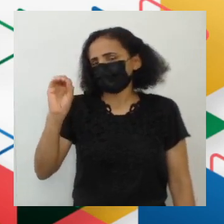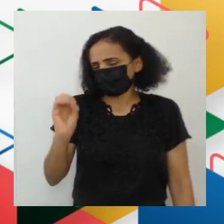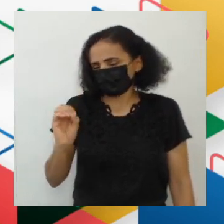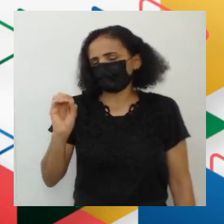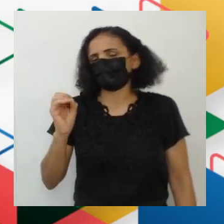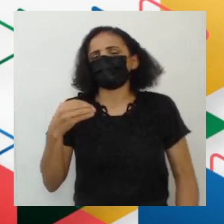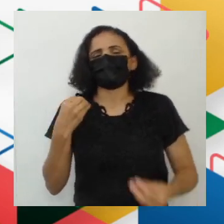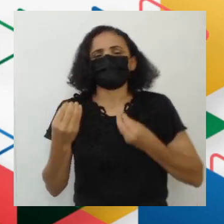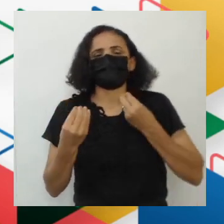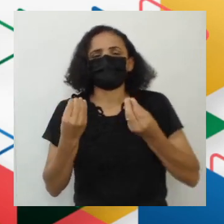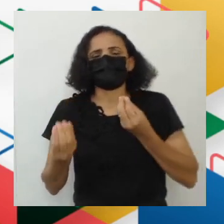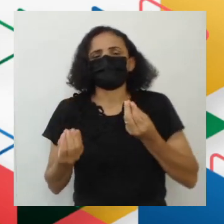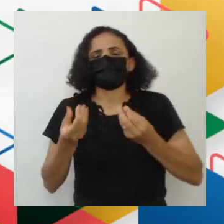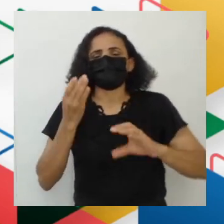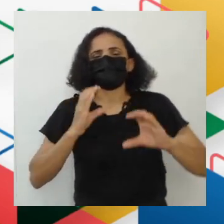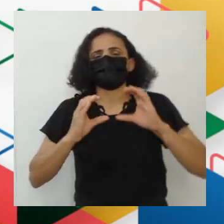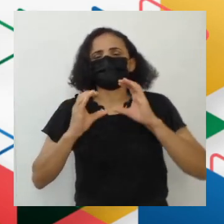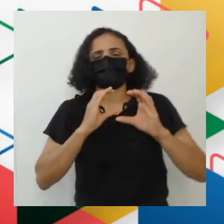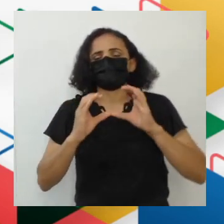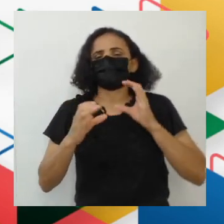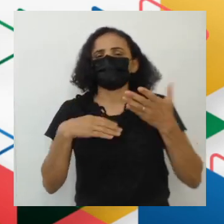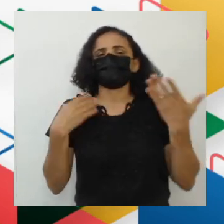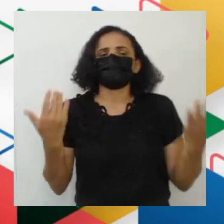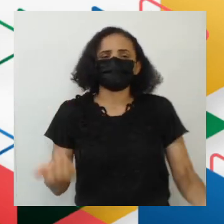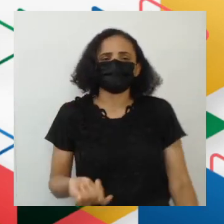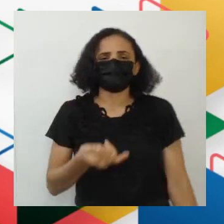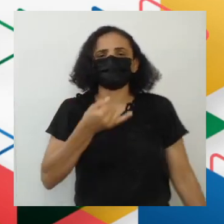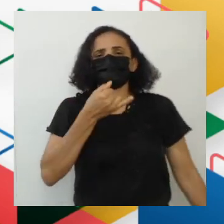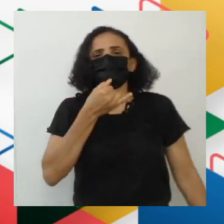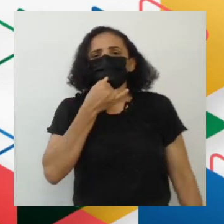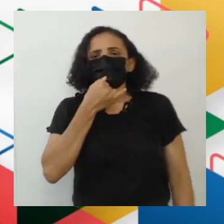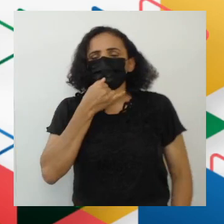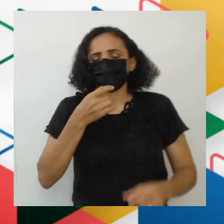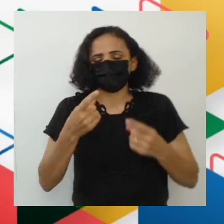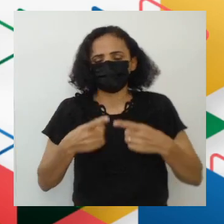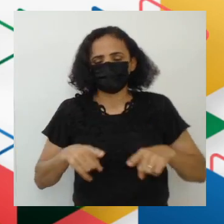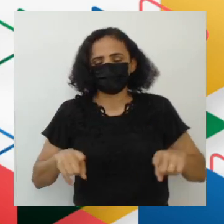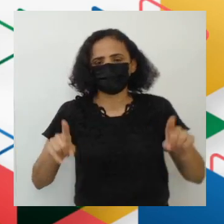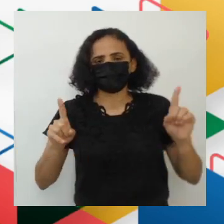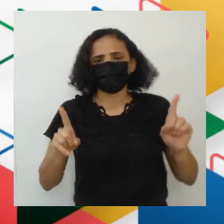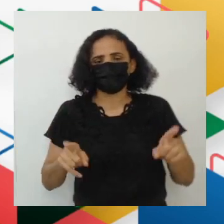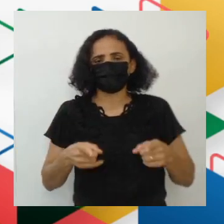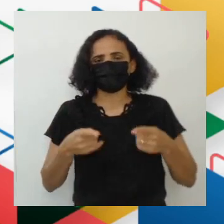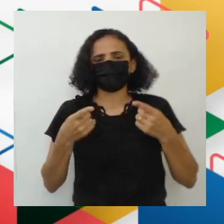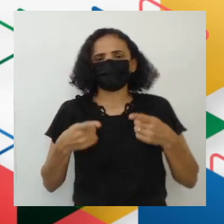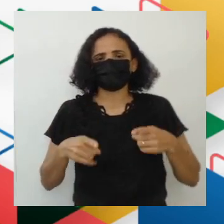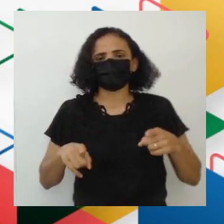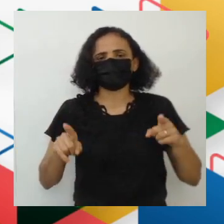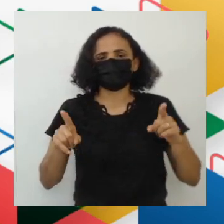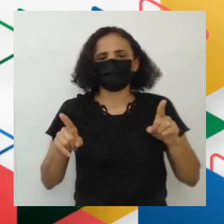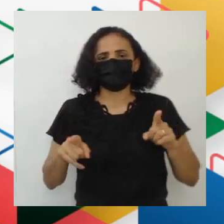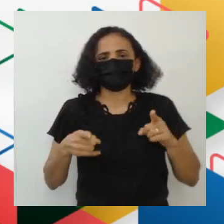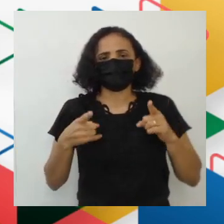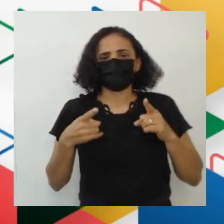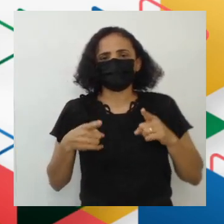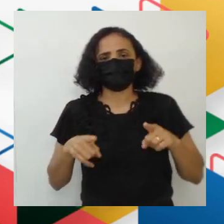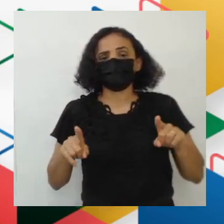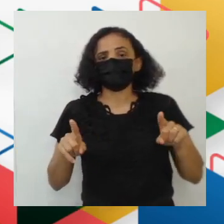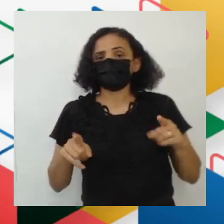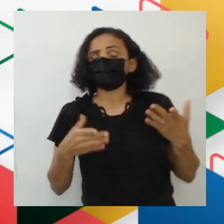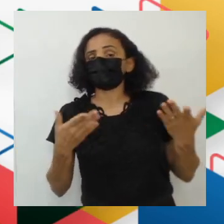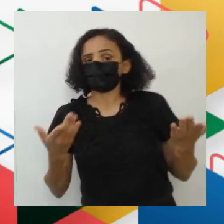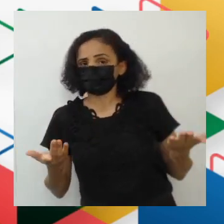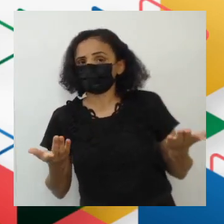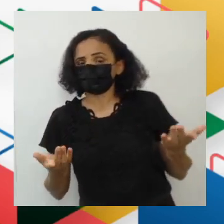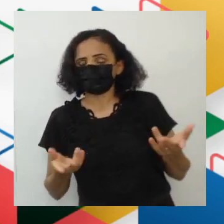irerê, como se fosse um canto de lamento. Os instrumentos, inclusive, entram em apoio a esse